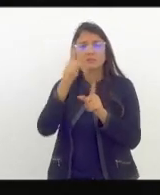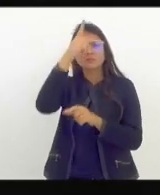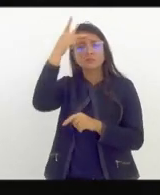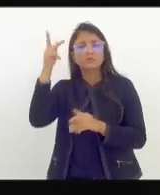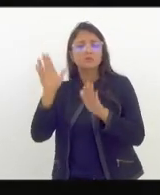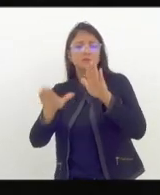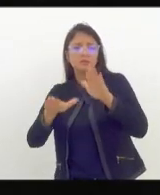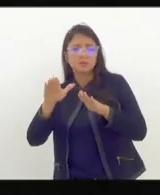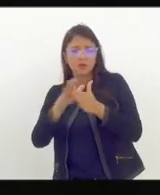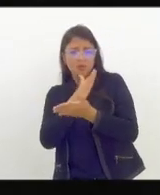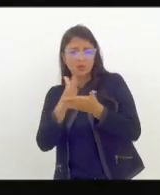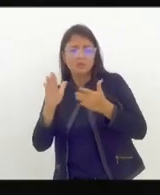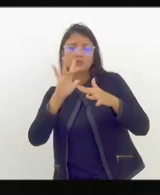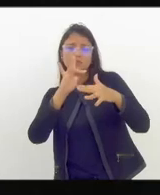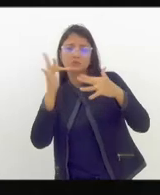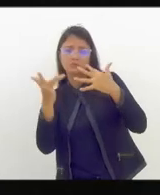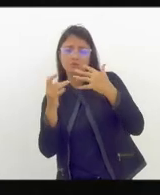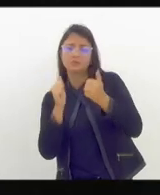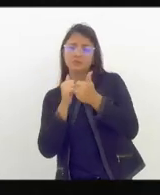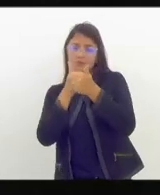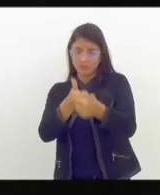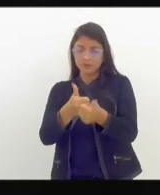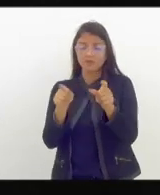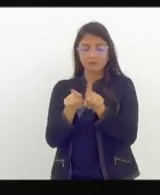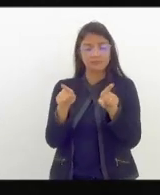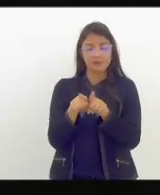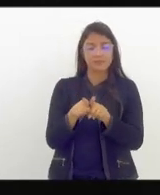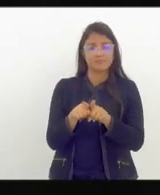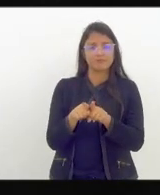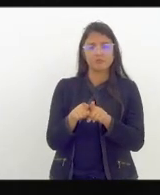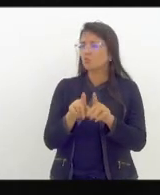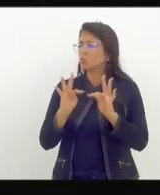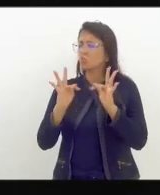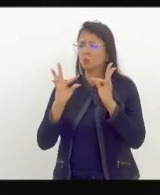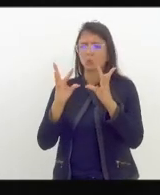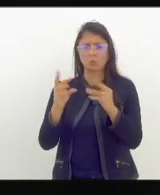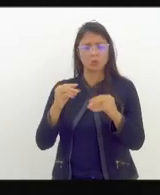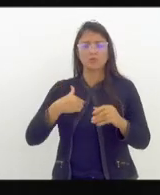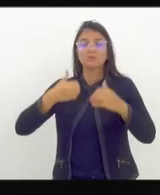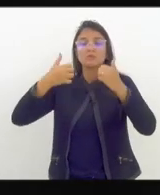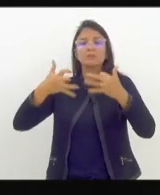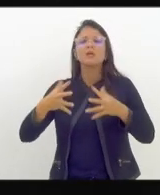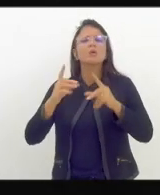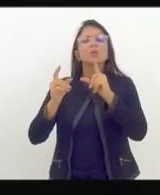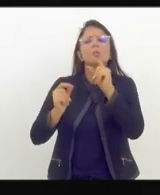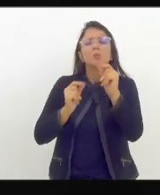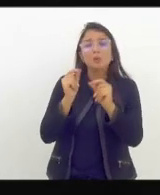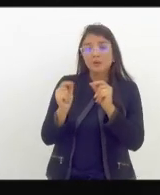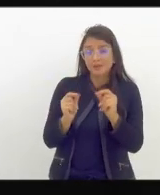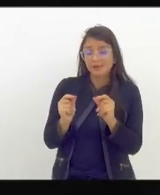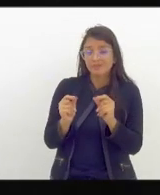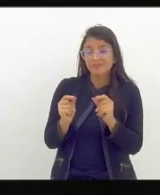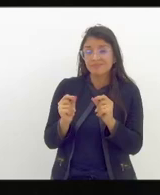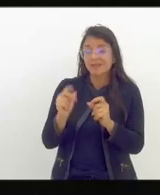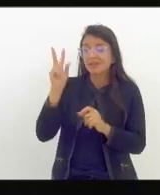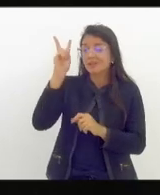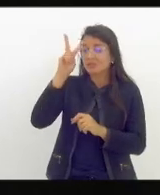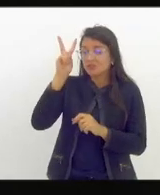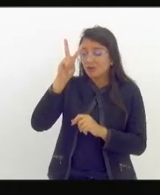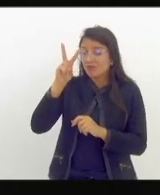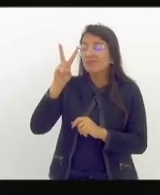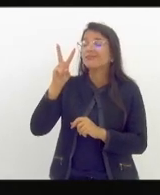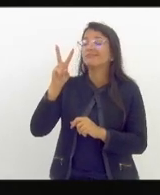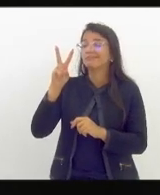redes sociais, nos acompanham pelas redes sociais. Eu vim falar de um caso que assustou, acredito que